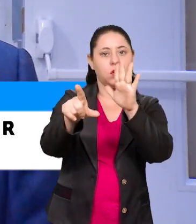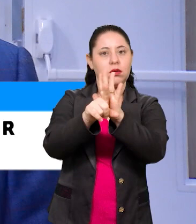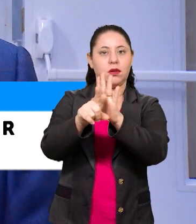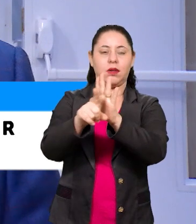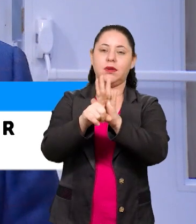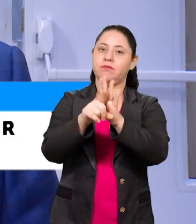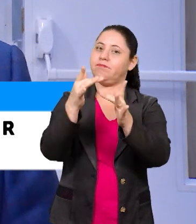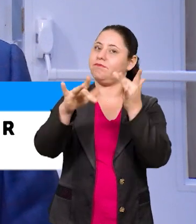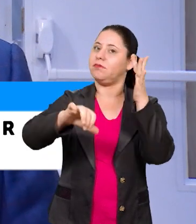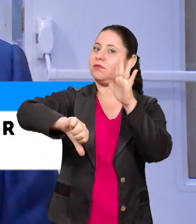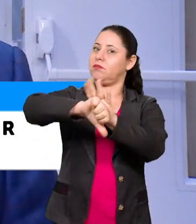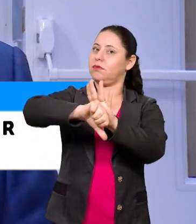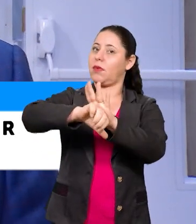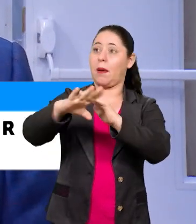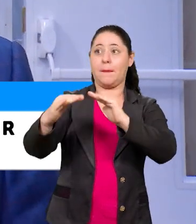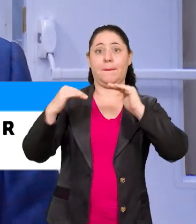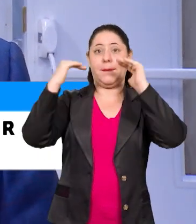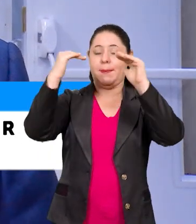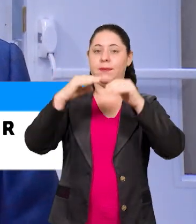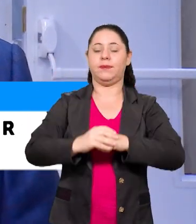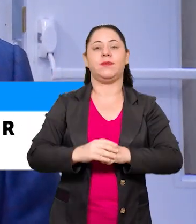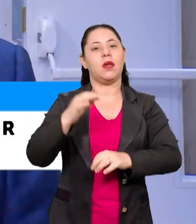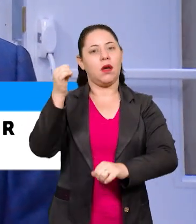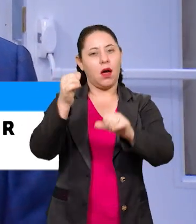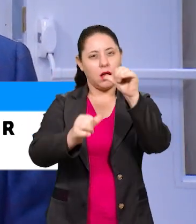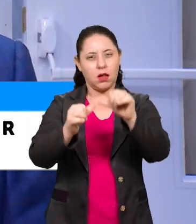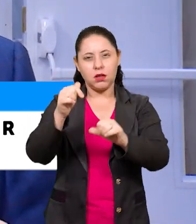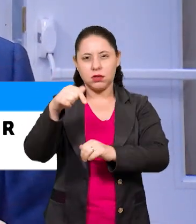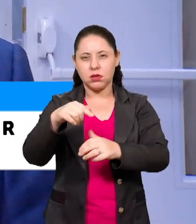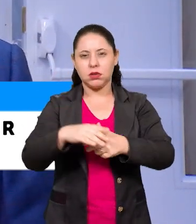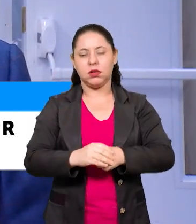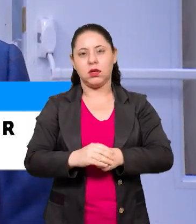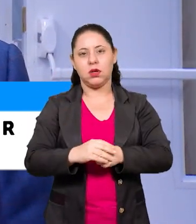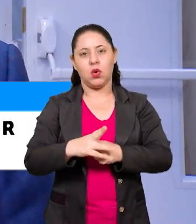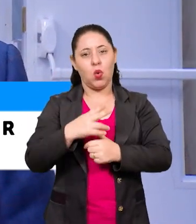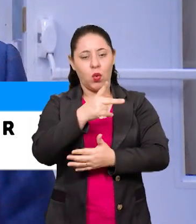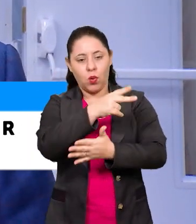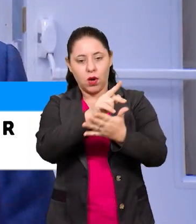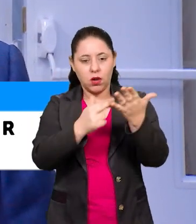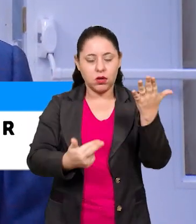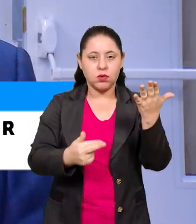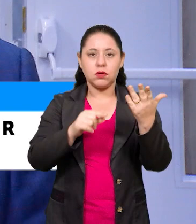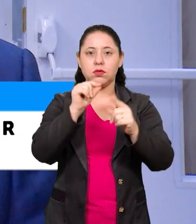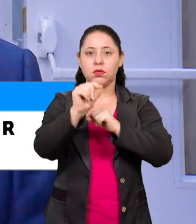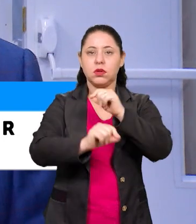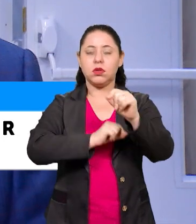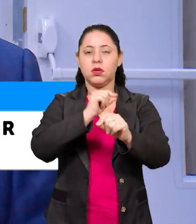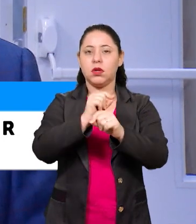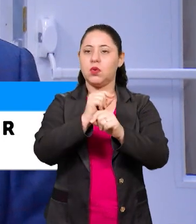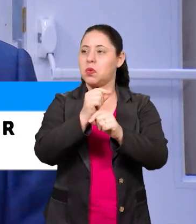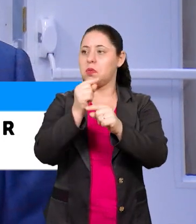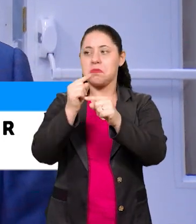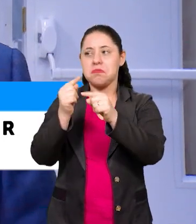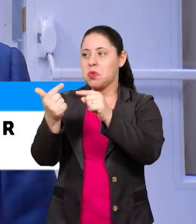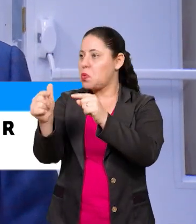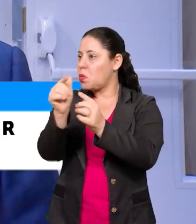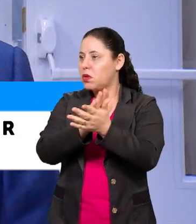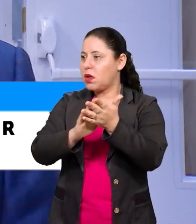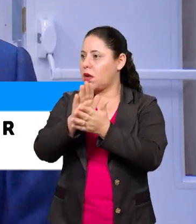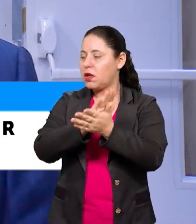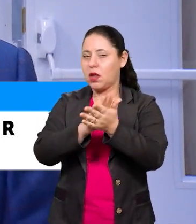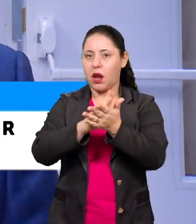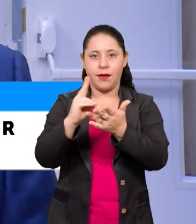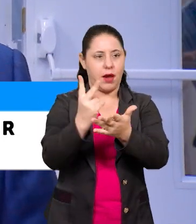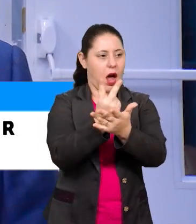algum dispositivo de outra lei com hierarquia superior. Então nós fizemos a análise aqui e o nosso relatório foi que